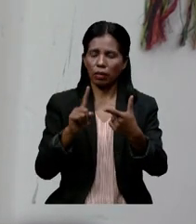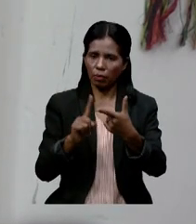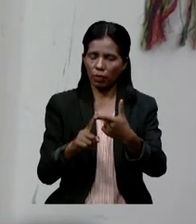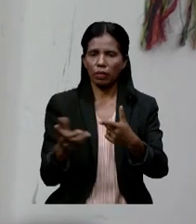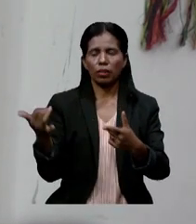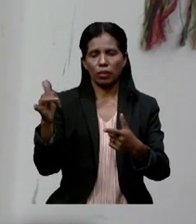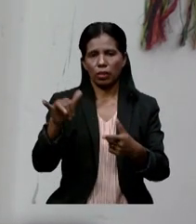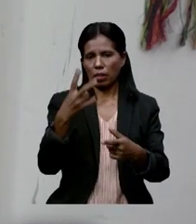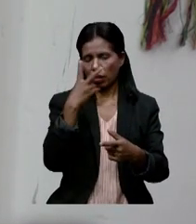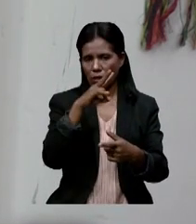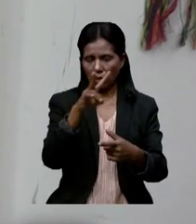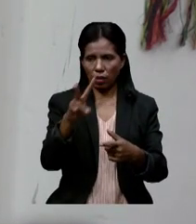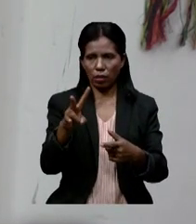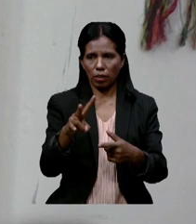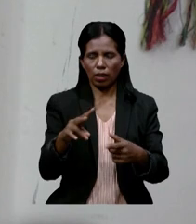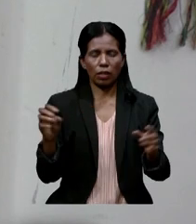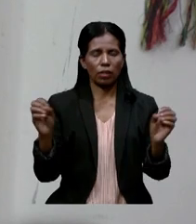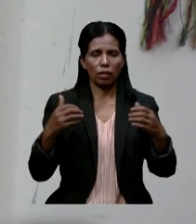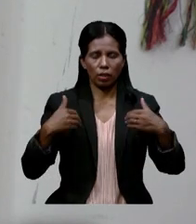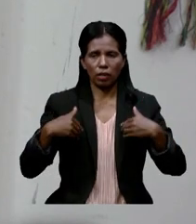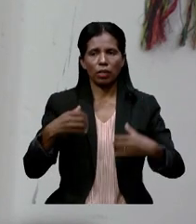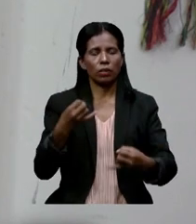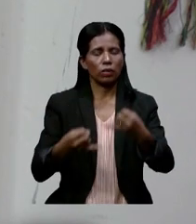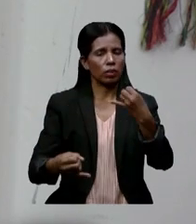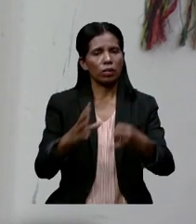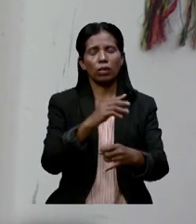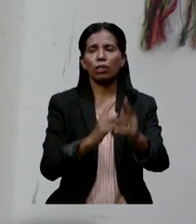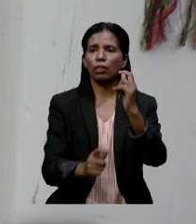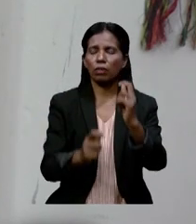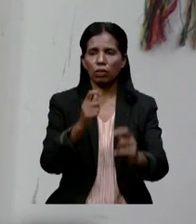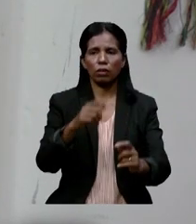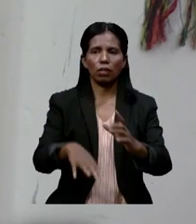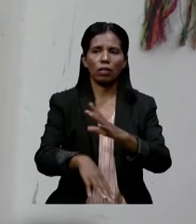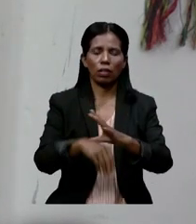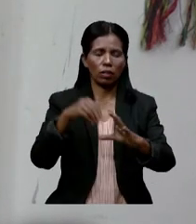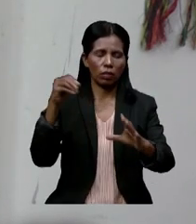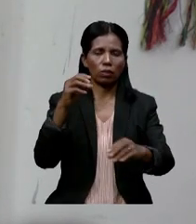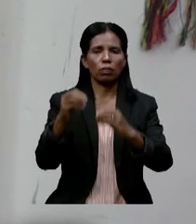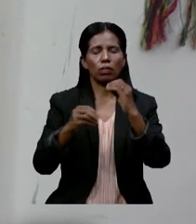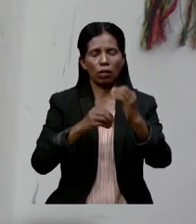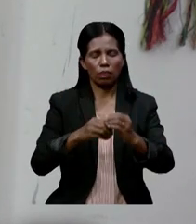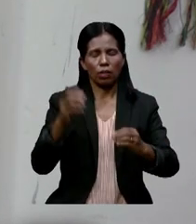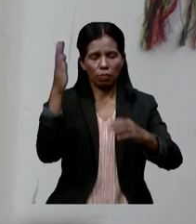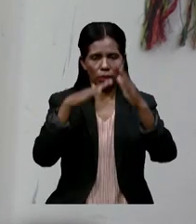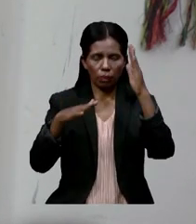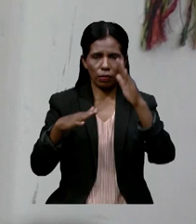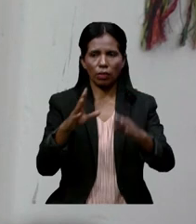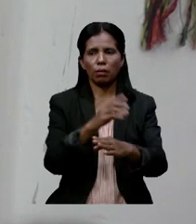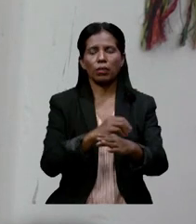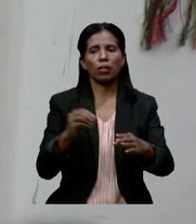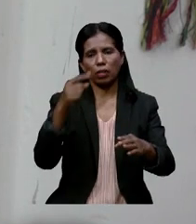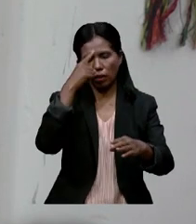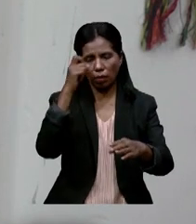queixarem, a nossa justiça, os tribunais retiram as suas queixas pela dependência